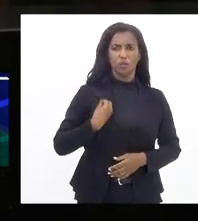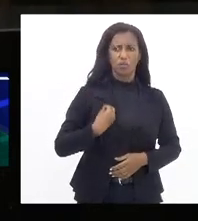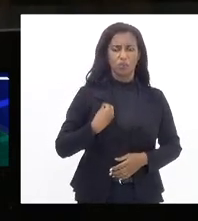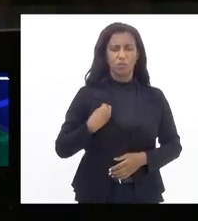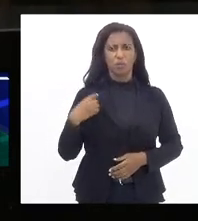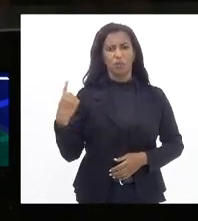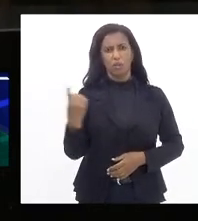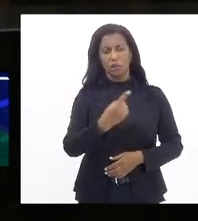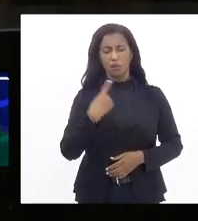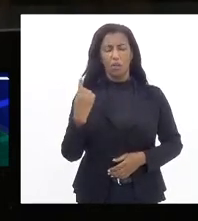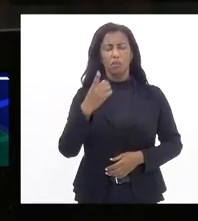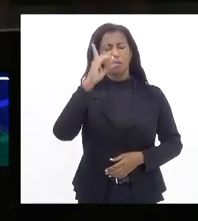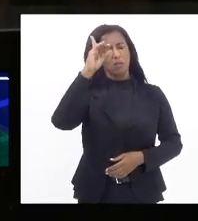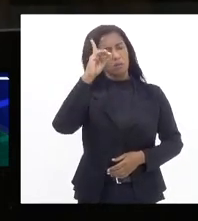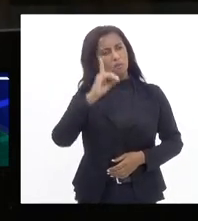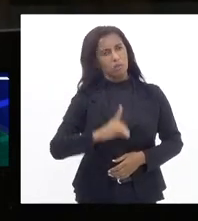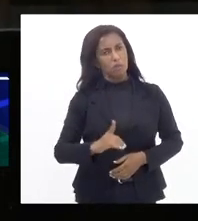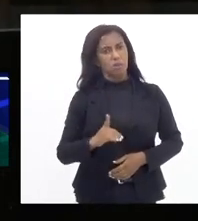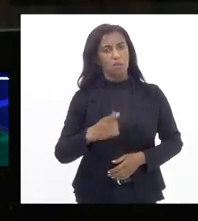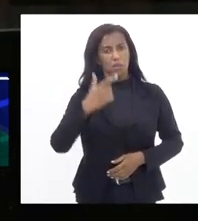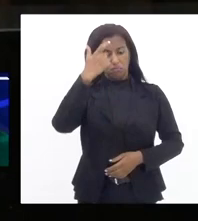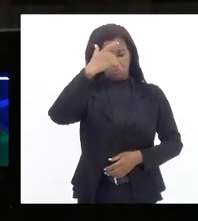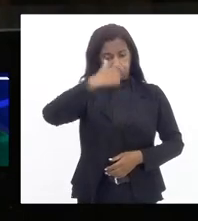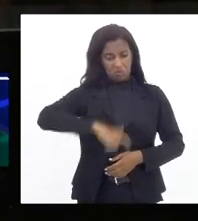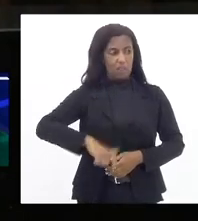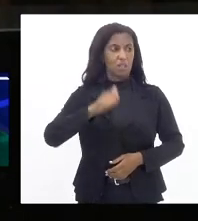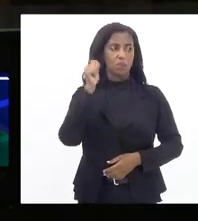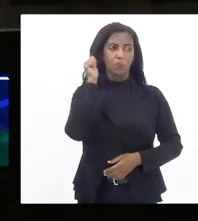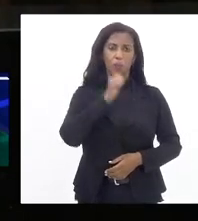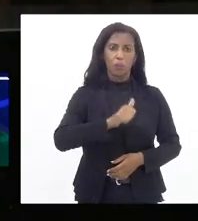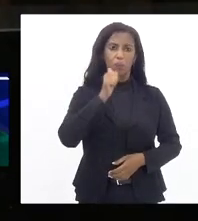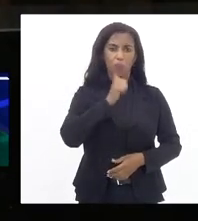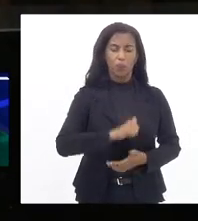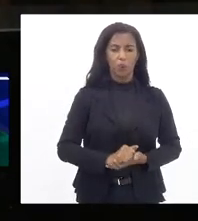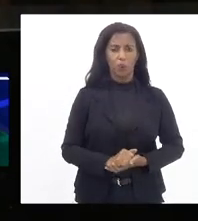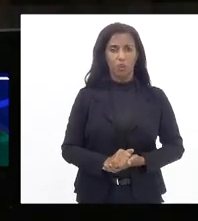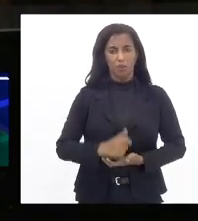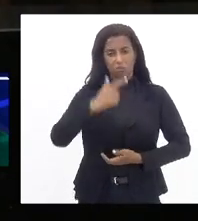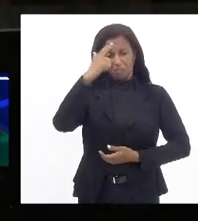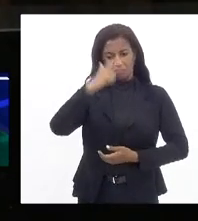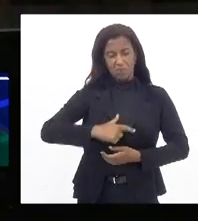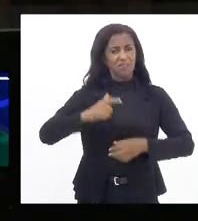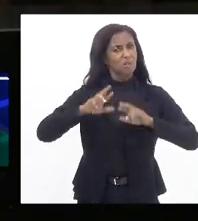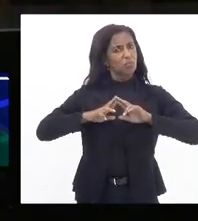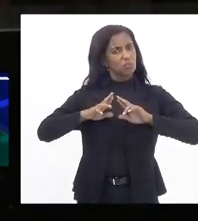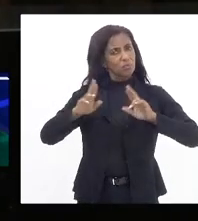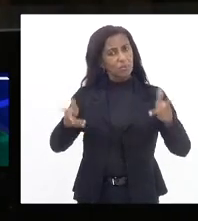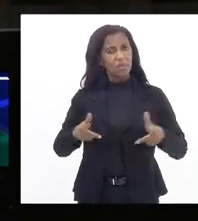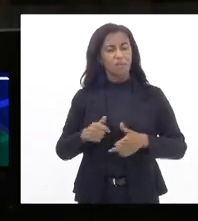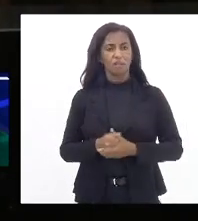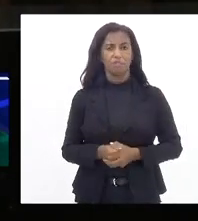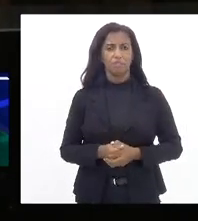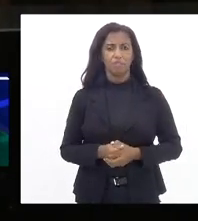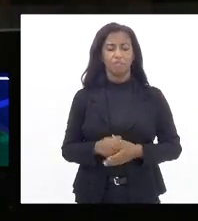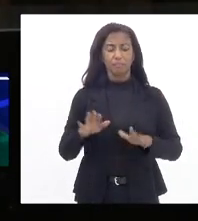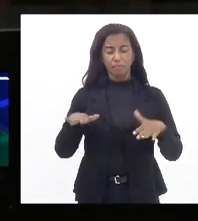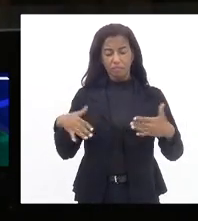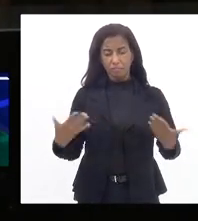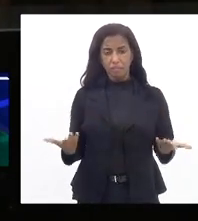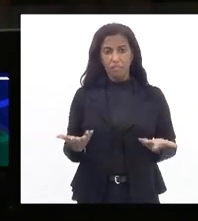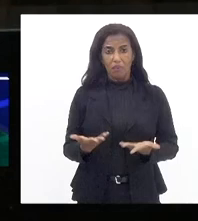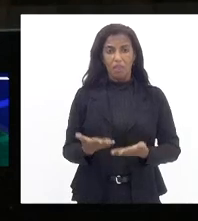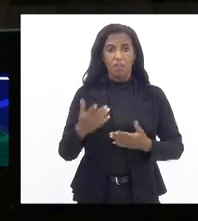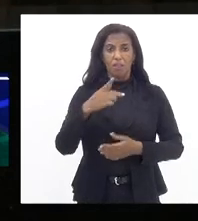no nosso direito de sermos mulheres, de sermos diferentes. Então, é isso que